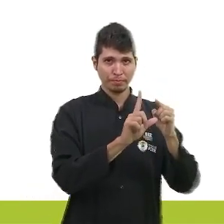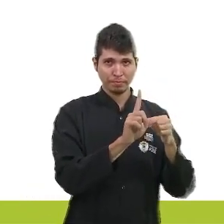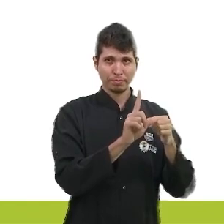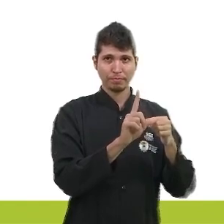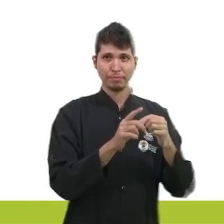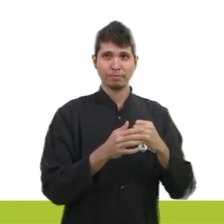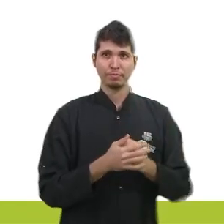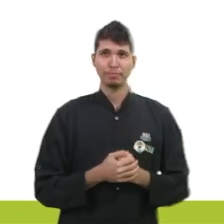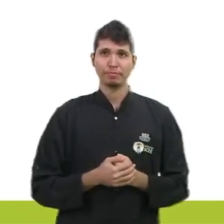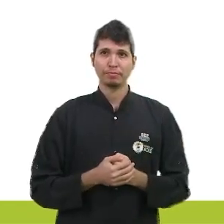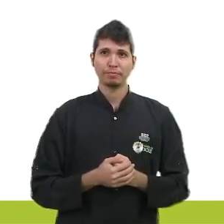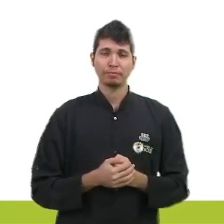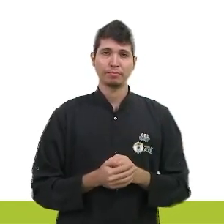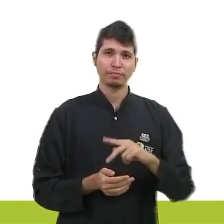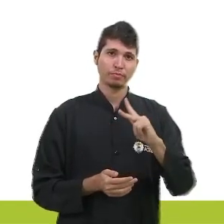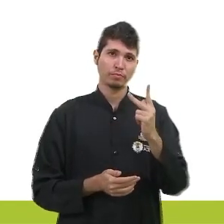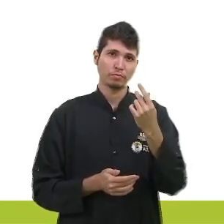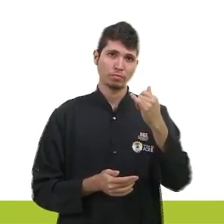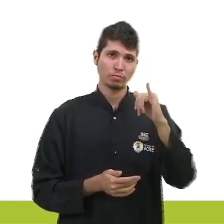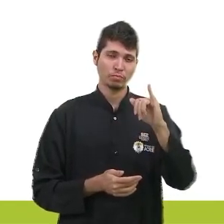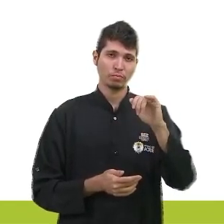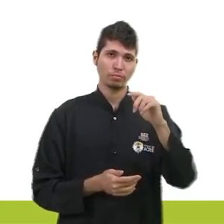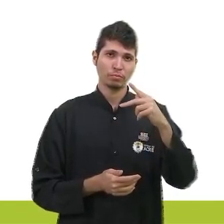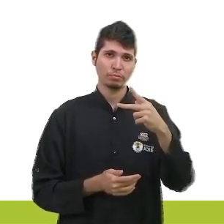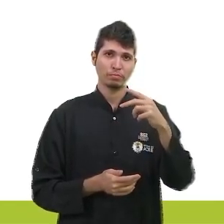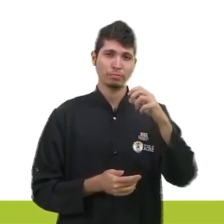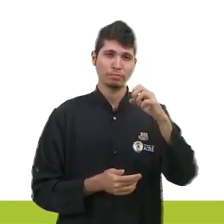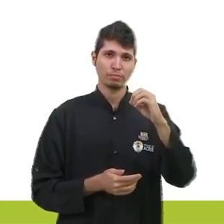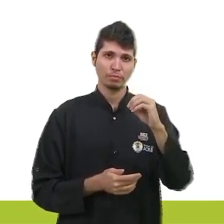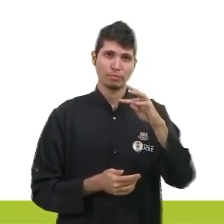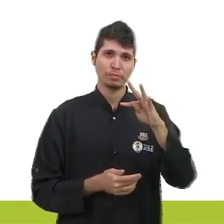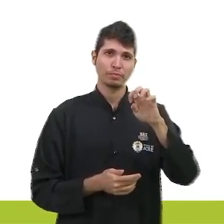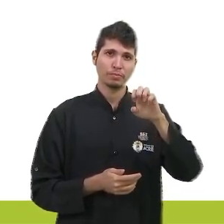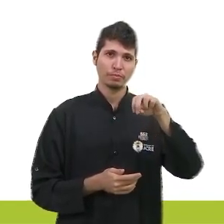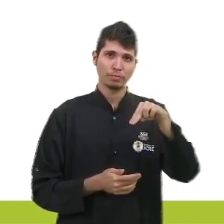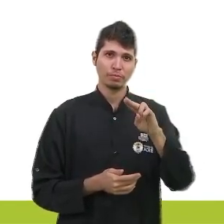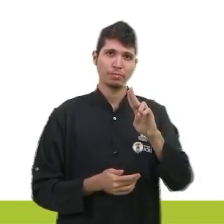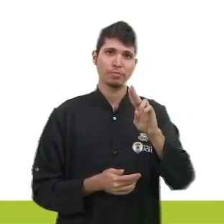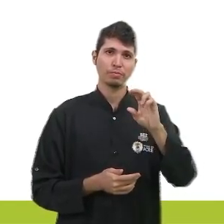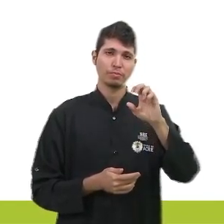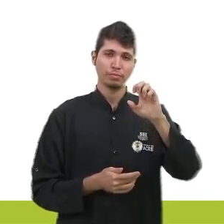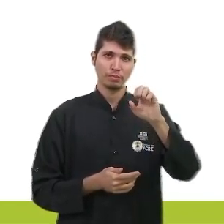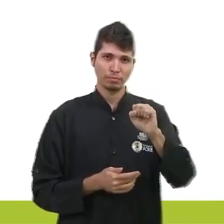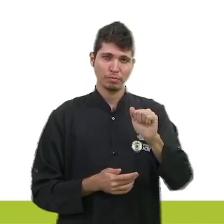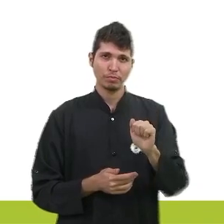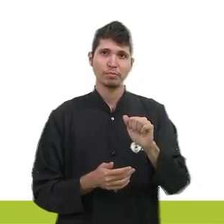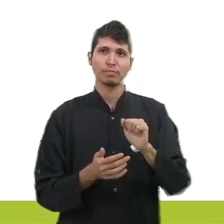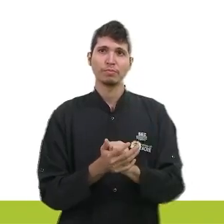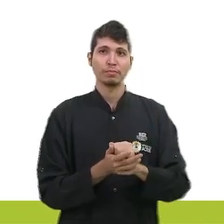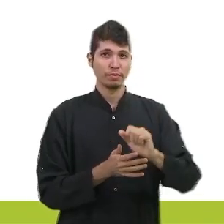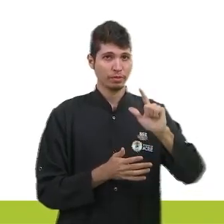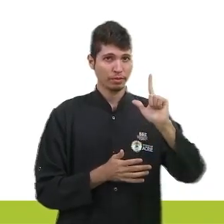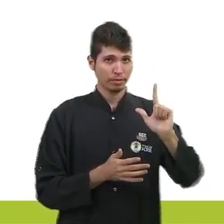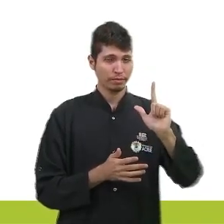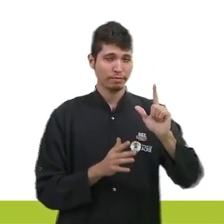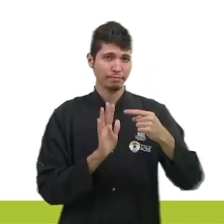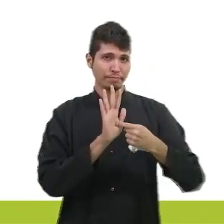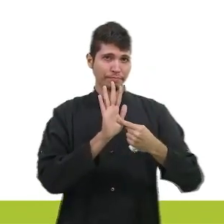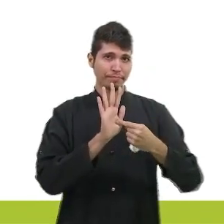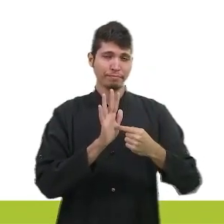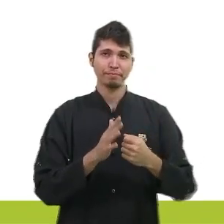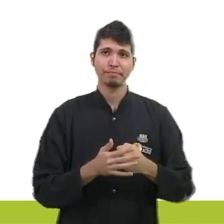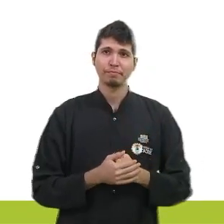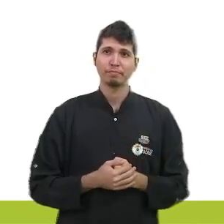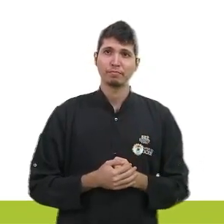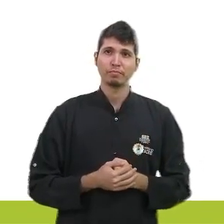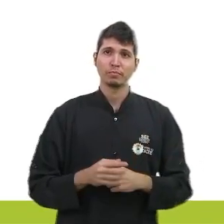A hipotenusa desse triângulo é L. O cateto é L sobre 2. L sobre 2. Eu vou